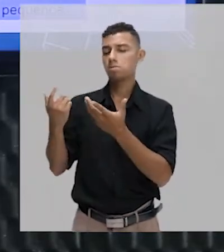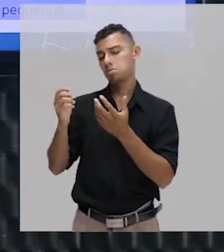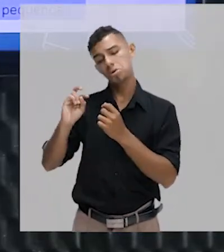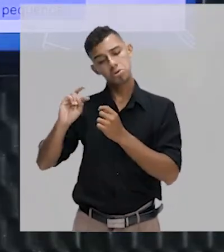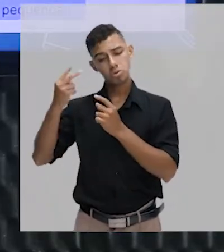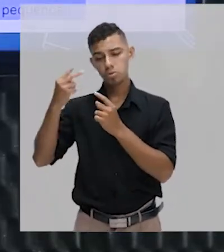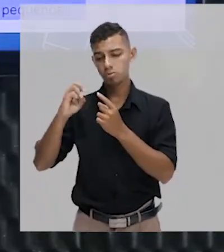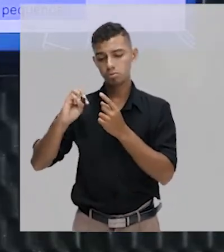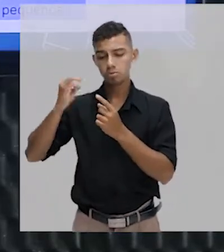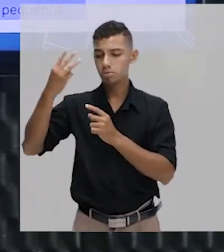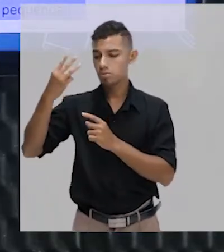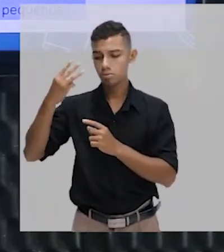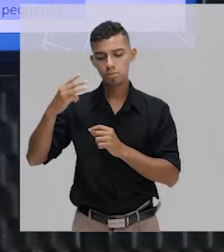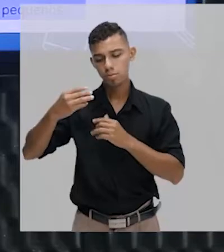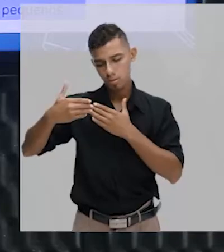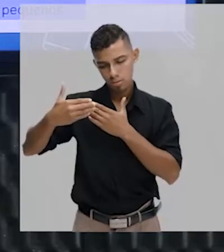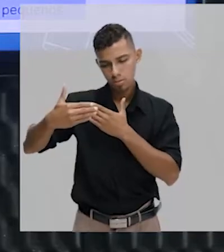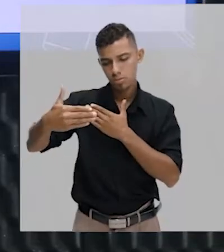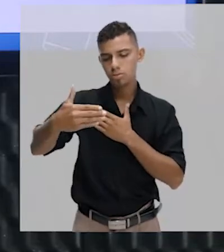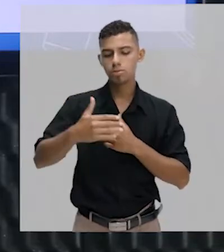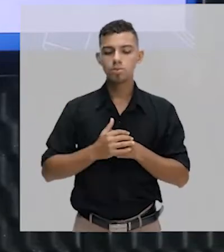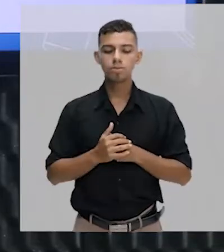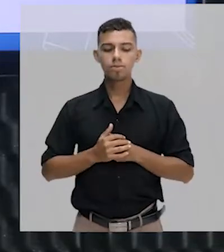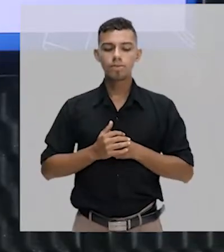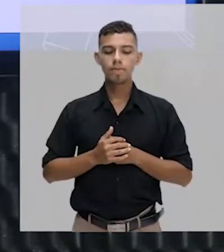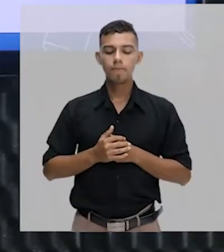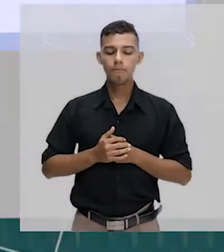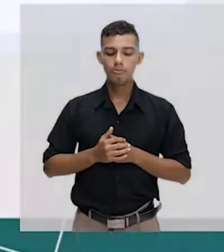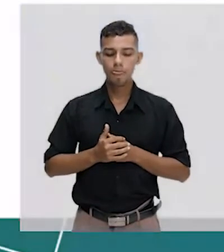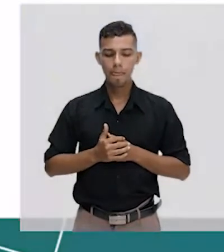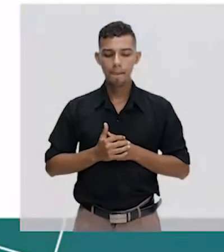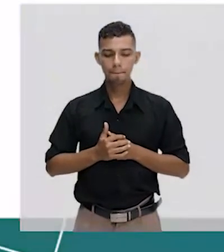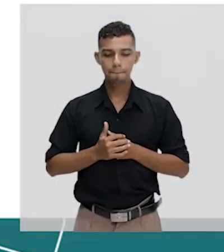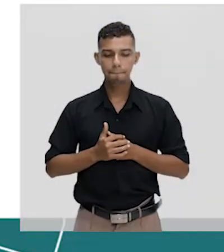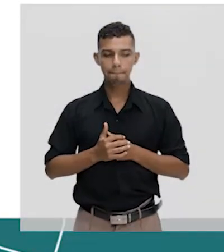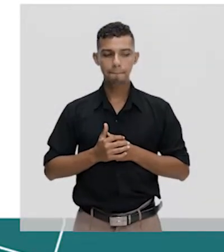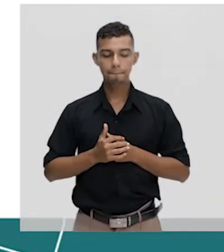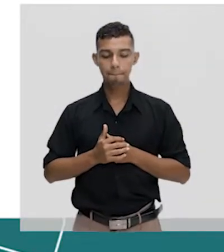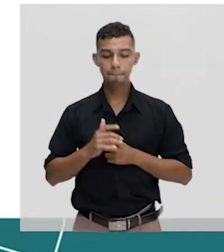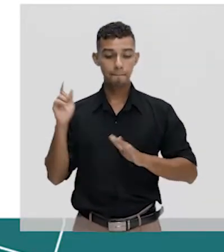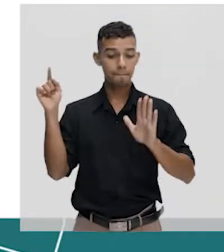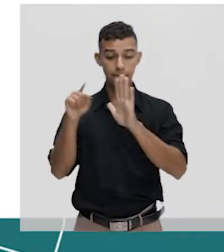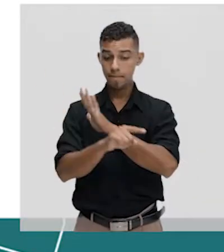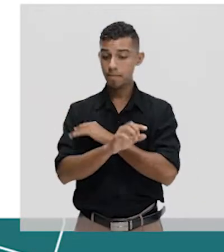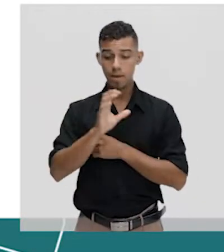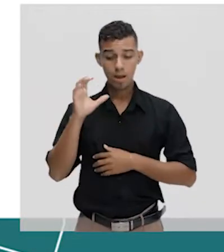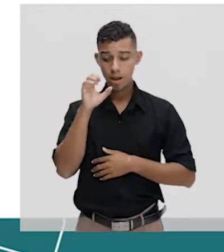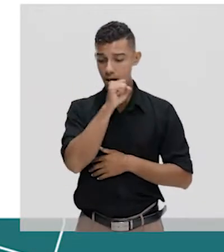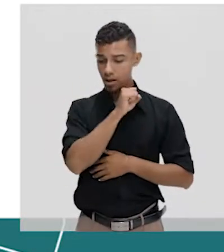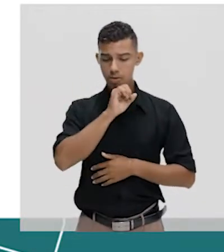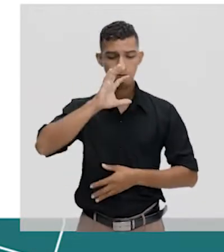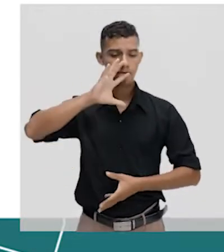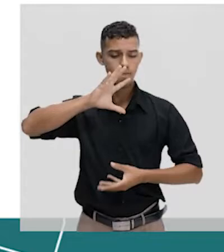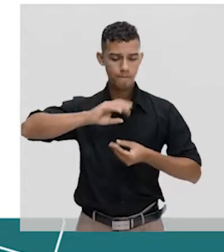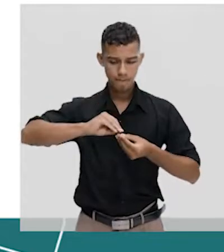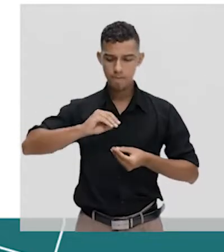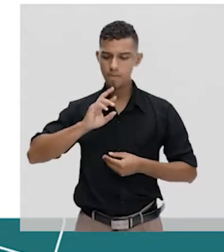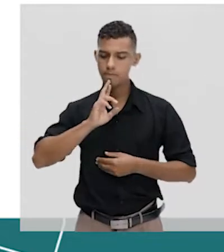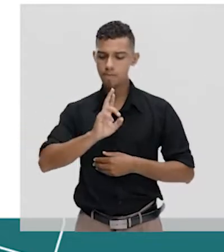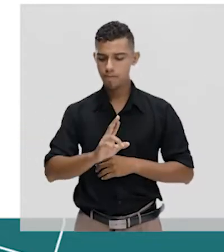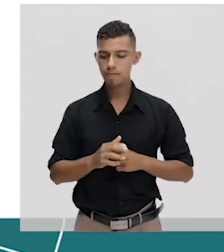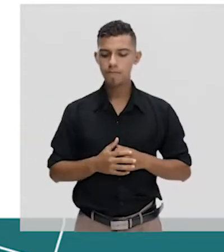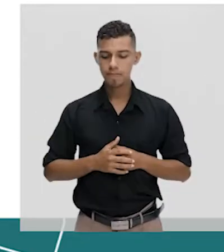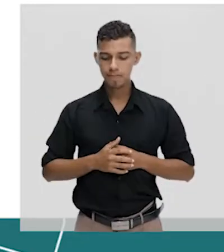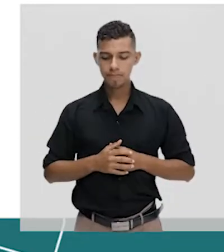dobro, o triplo e assim por diante. Então, uma questão rapidinho, turminha, para a gente resolver, para a